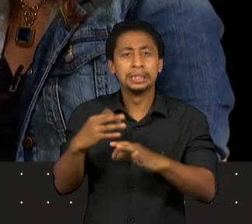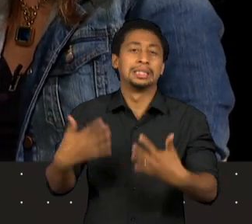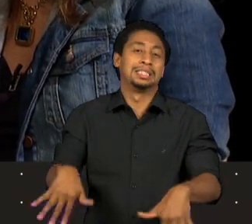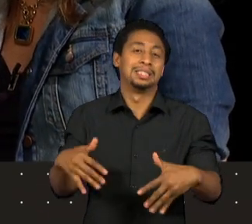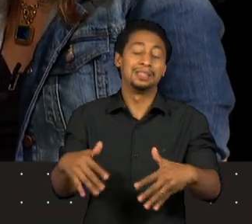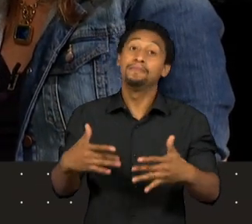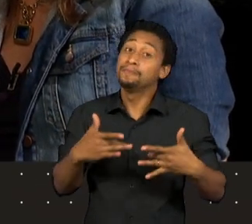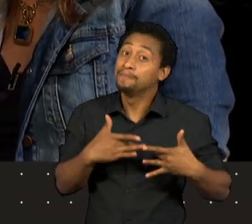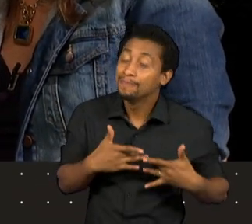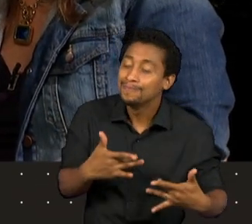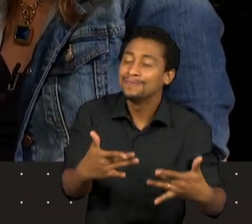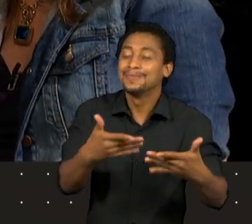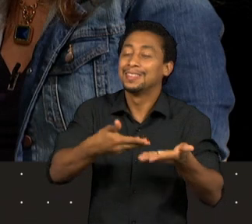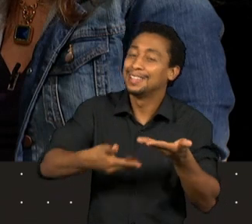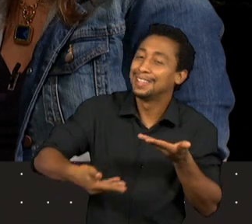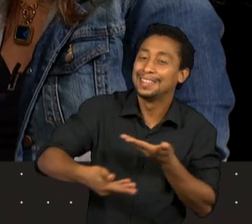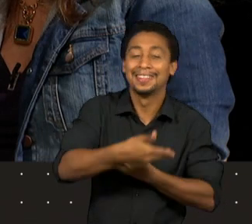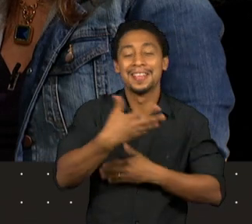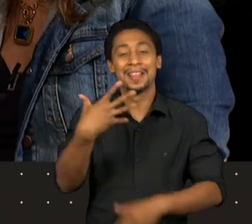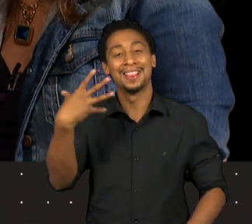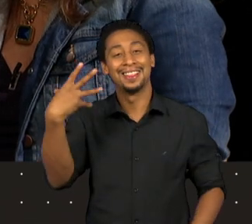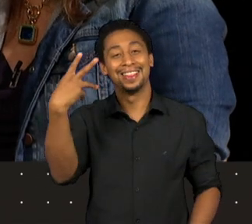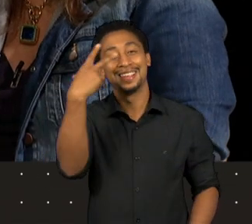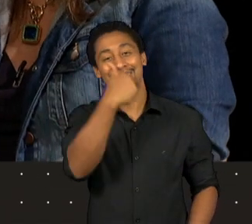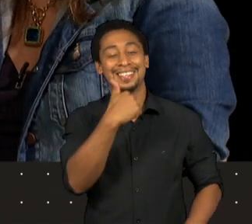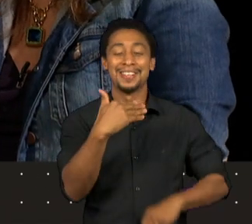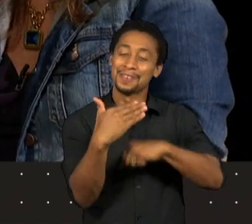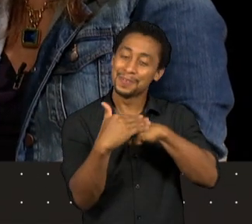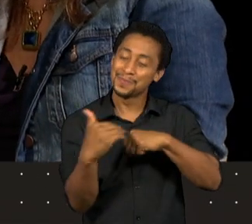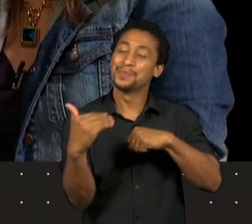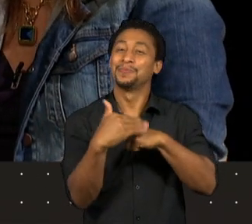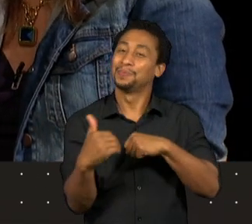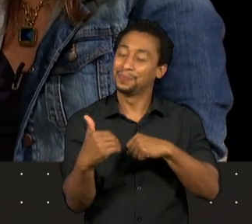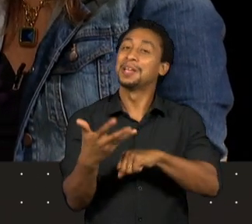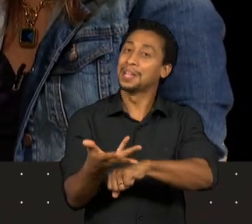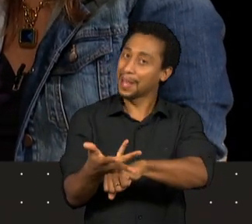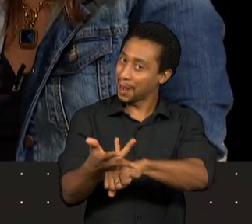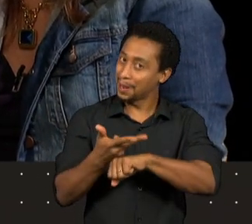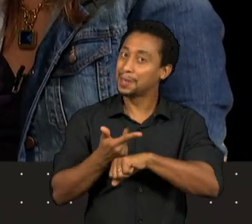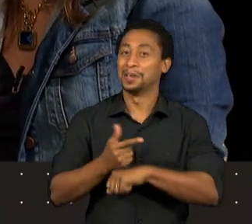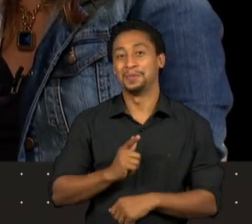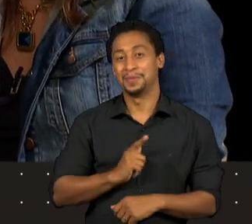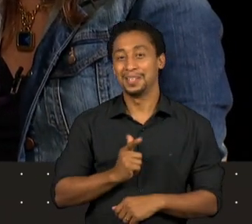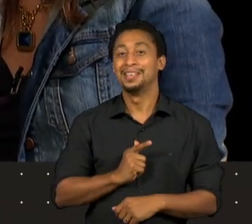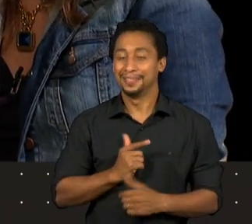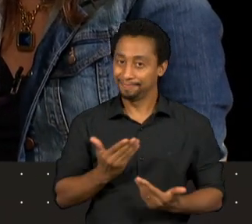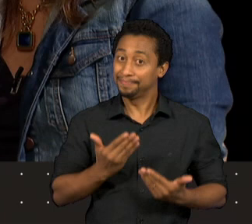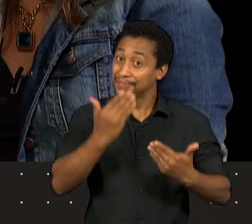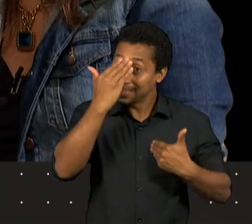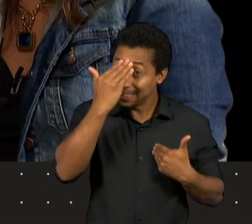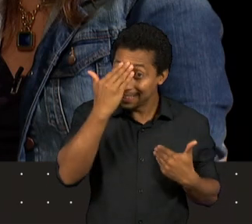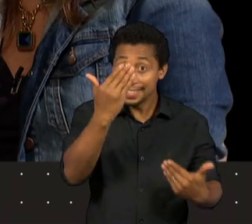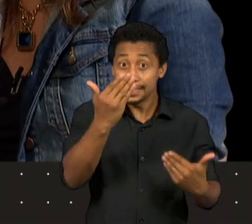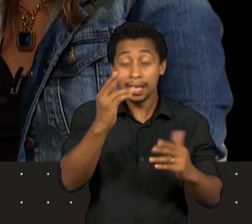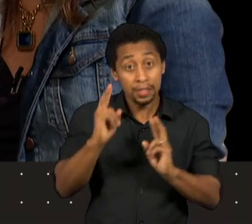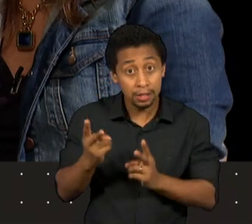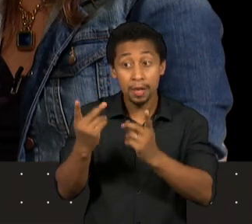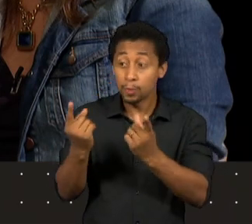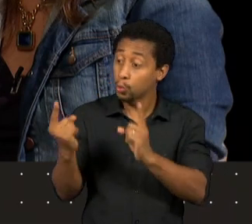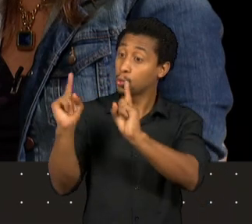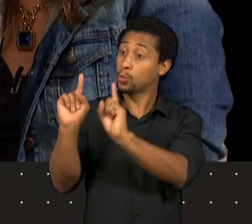muito querida e belíssima, talentosa. Então eu só tenho a agradecer, porque todos os nossos encontros profissionais